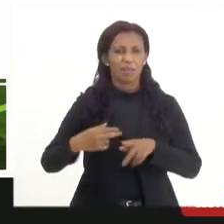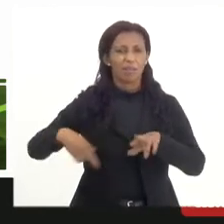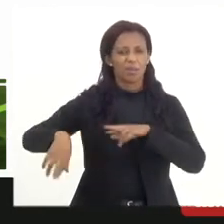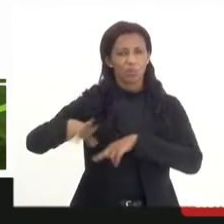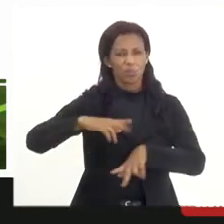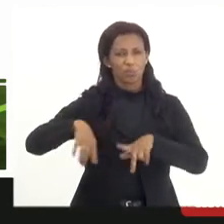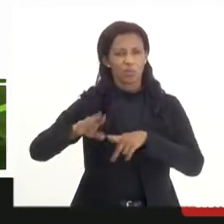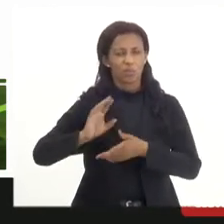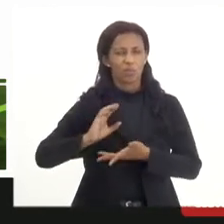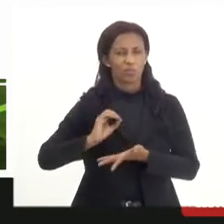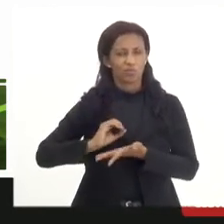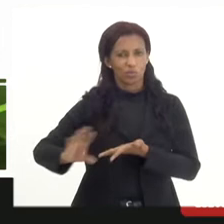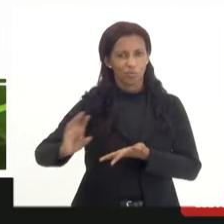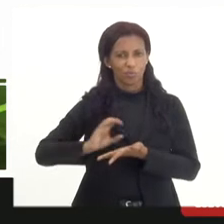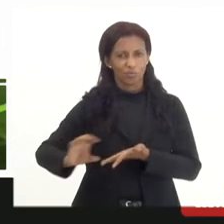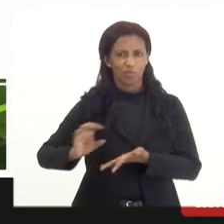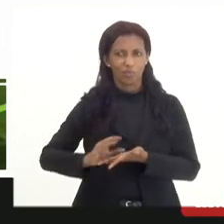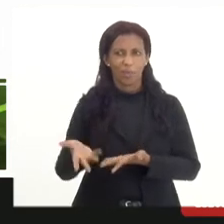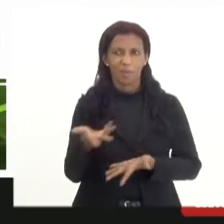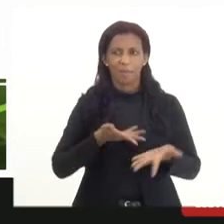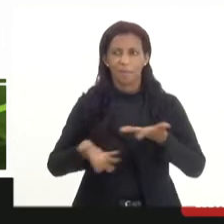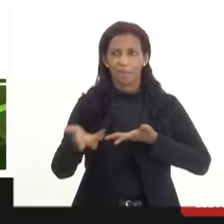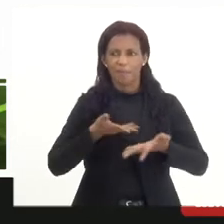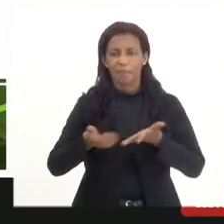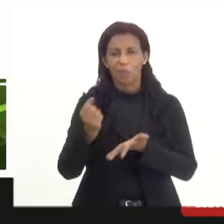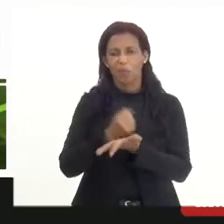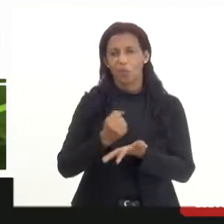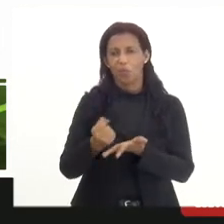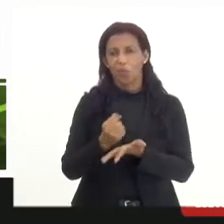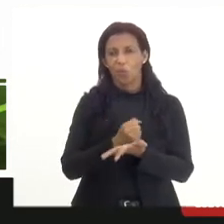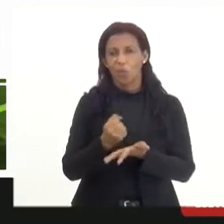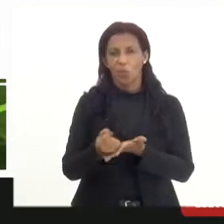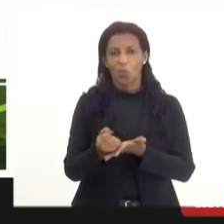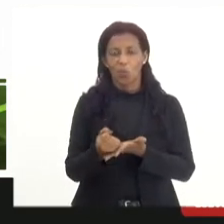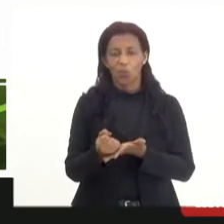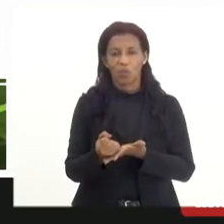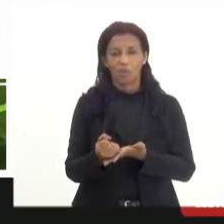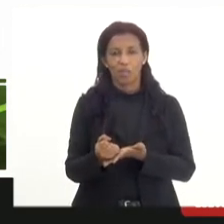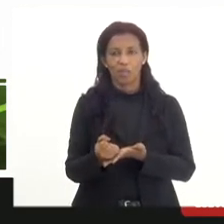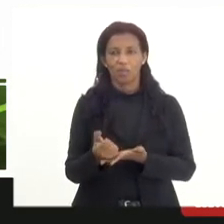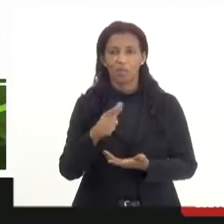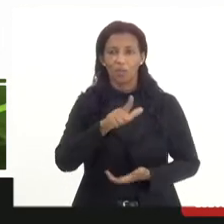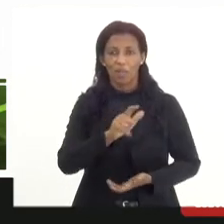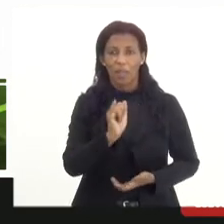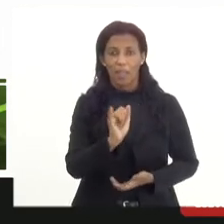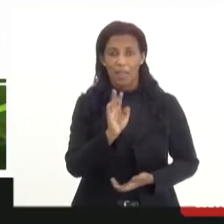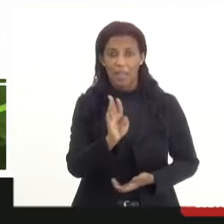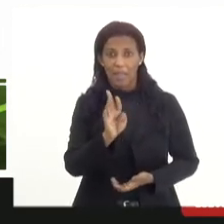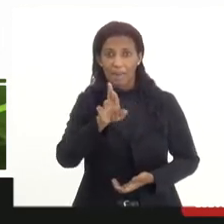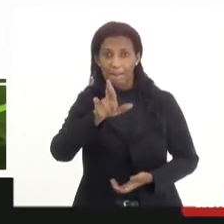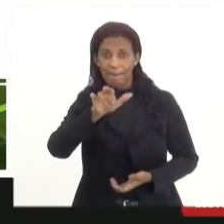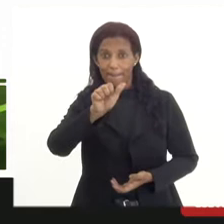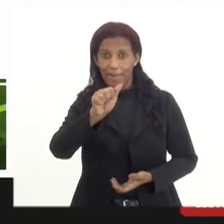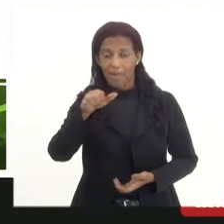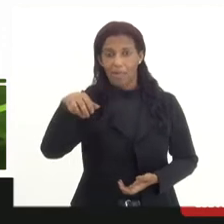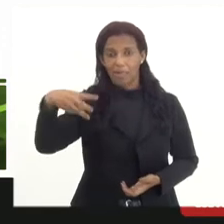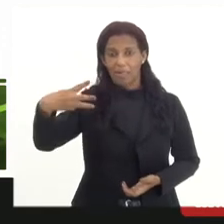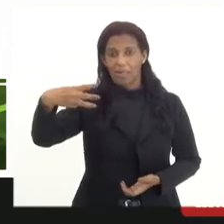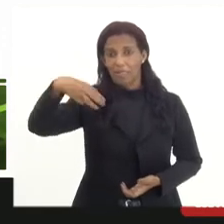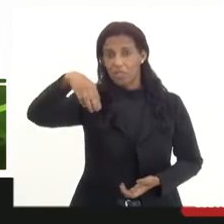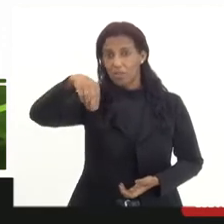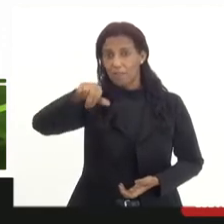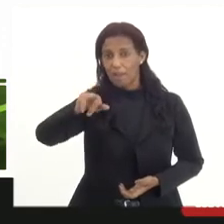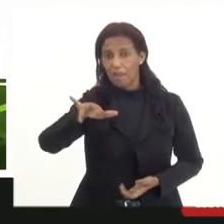ANP. Participação nos contratos de partilha Mero, Libra, como eu já falei, Três Marias,